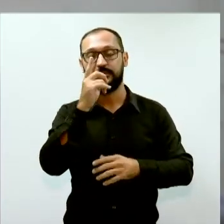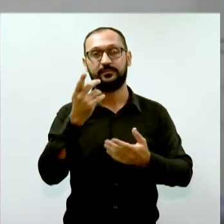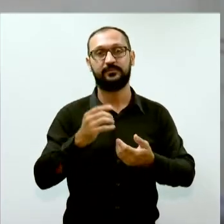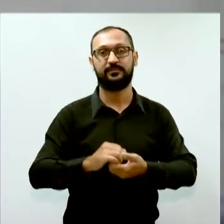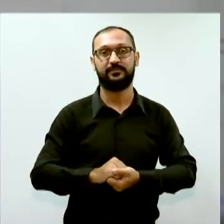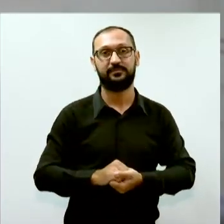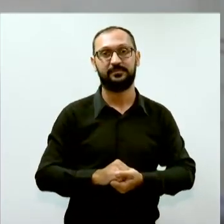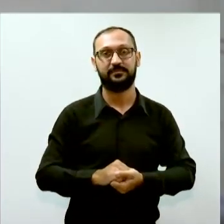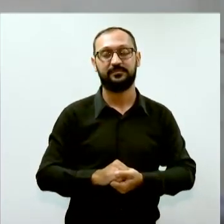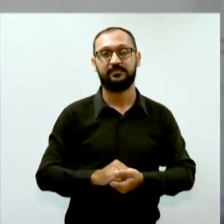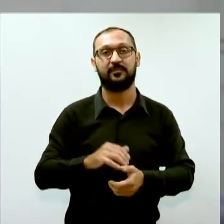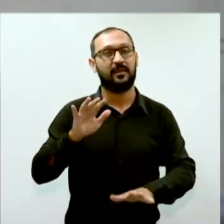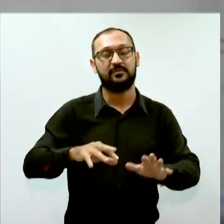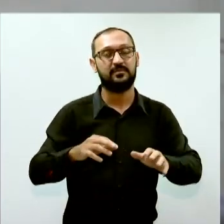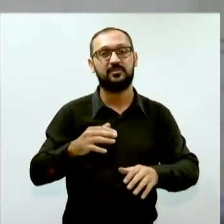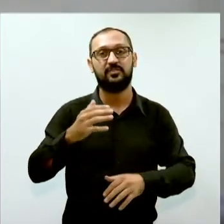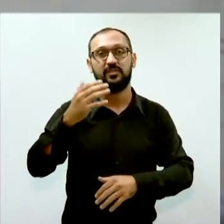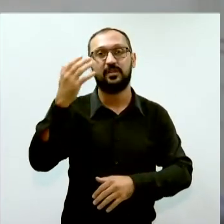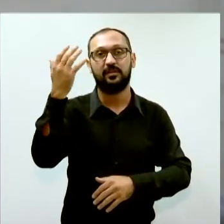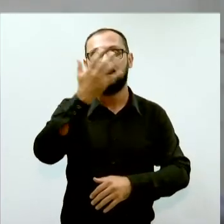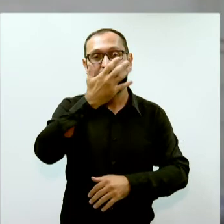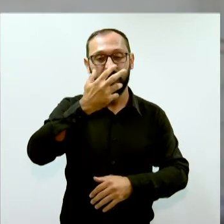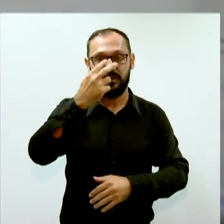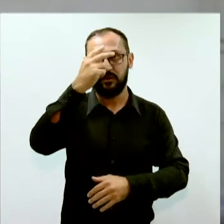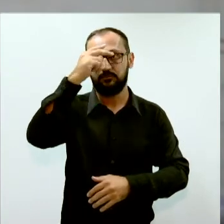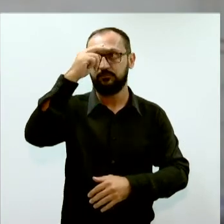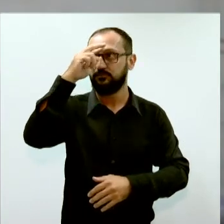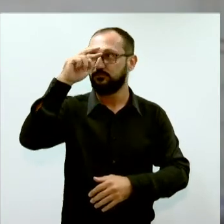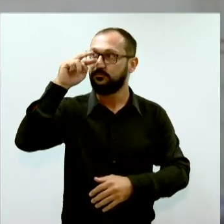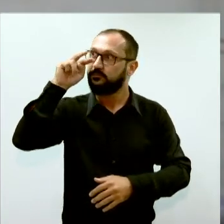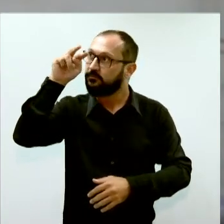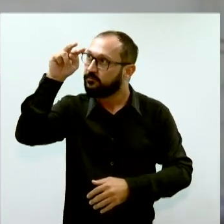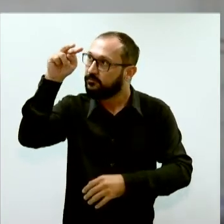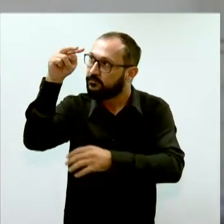vê na mãe, e às vezes a gente não se vê, né?